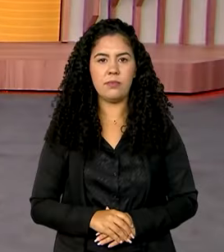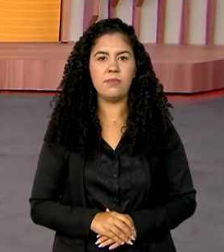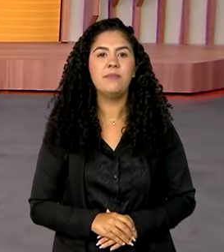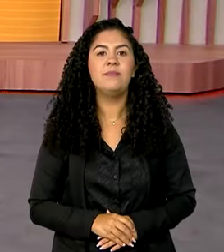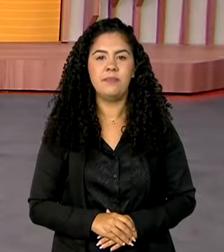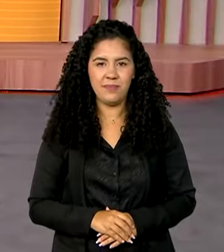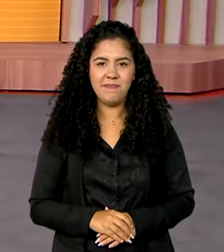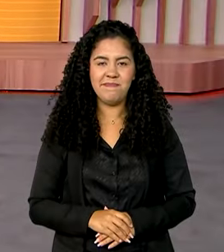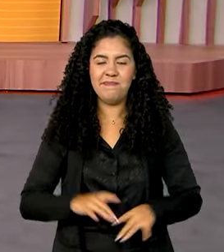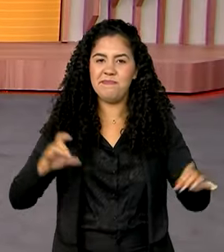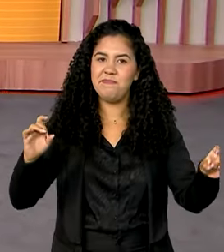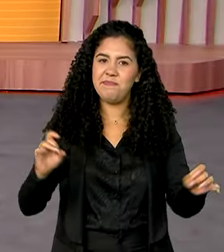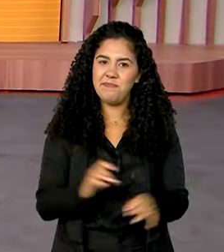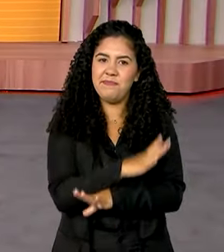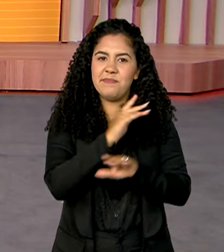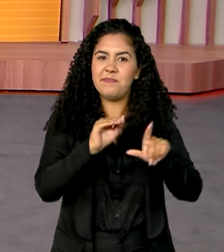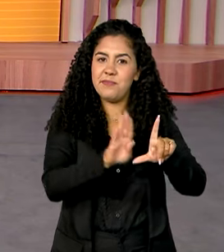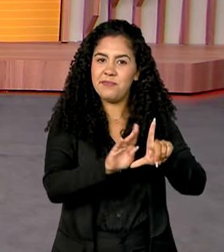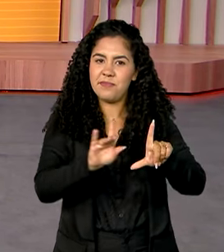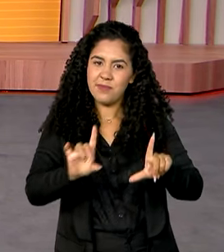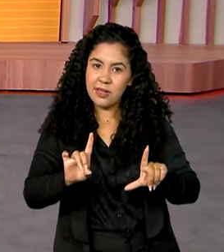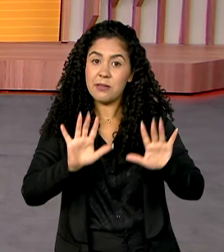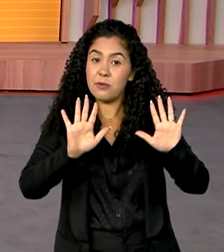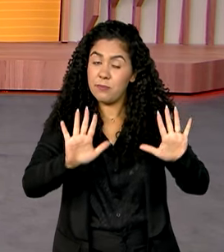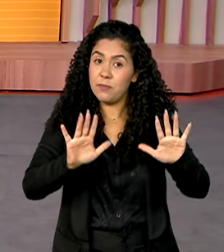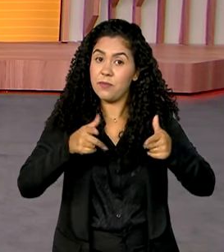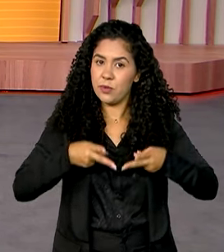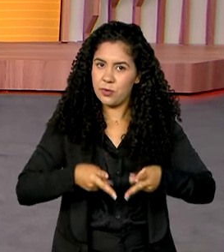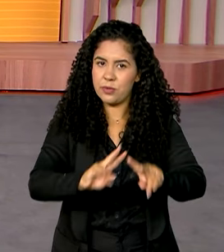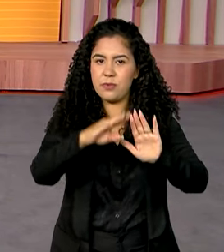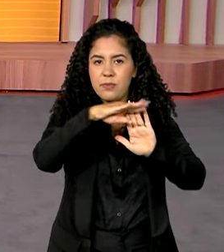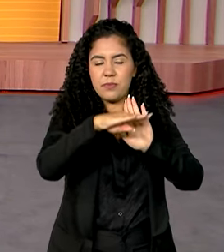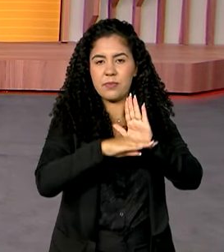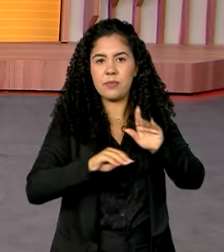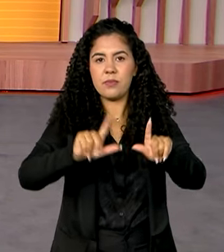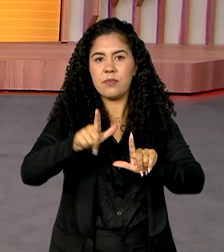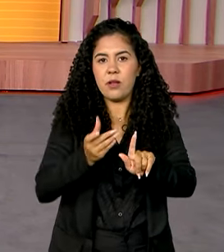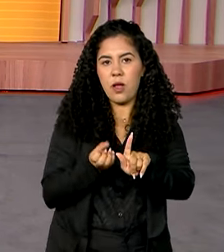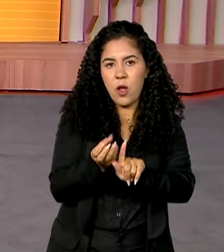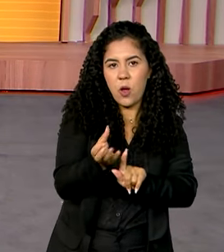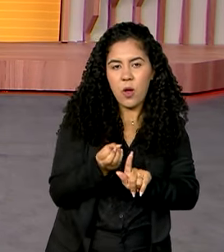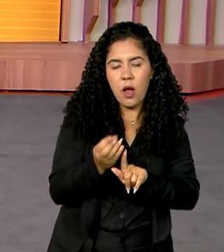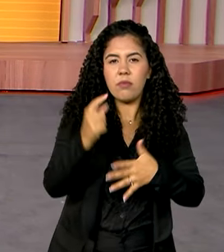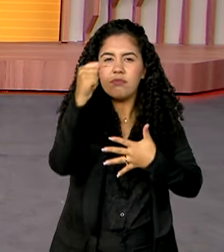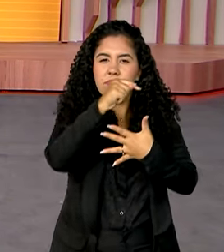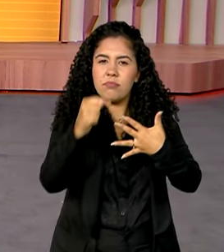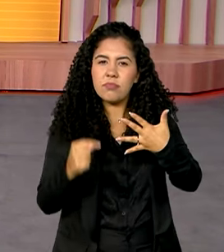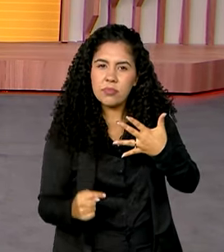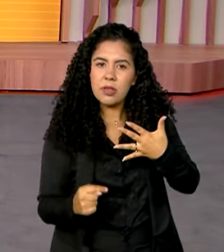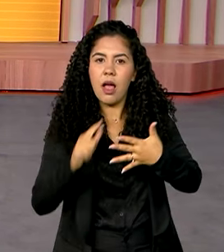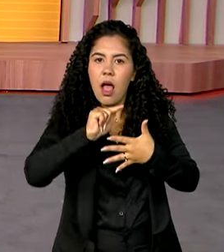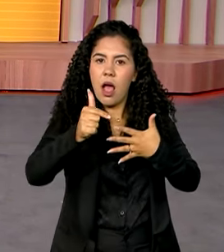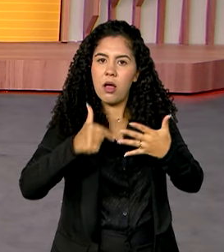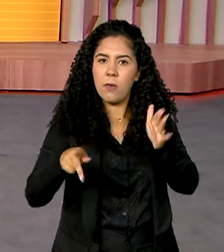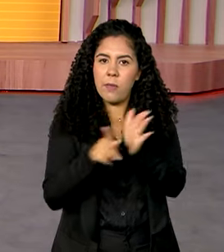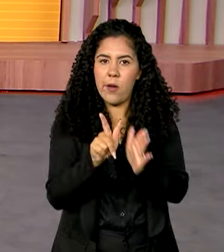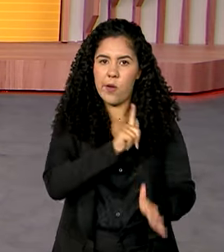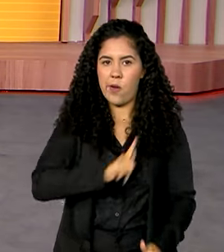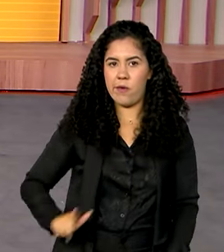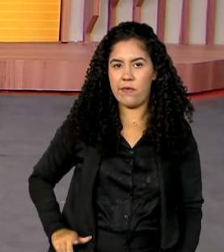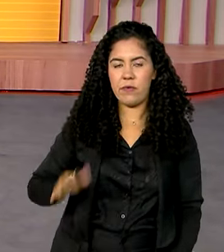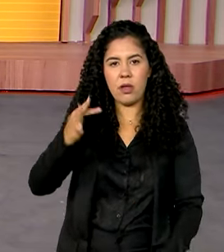É isso aí. E o Brasil em Dia fica por aqui, mas o Canal Gov segue com a programação, mostrando todas as ações do governo federal,